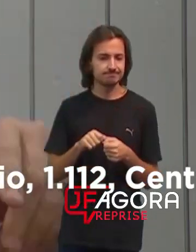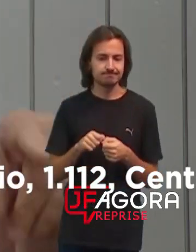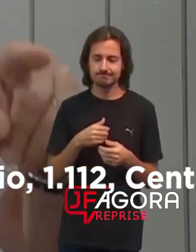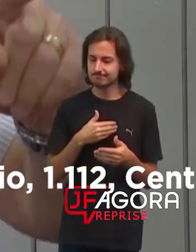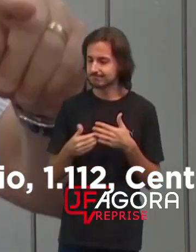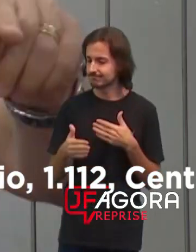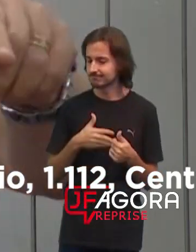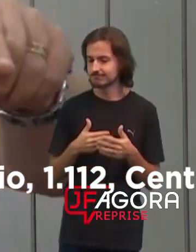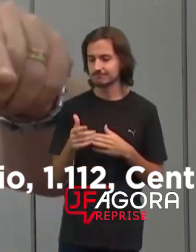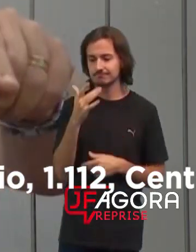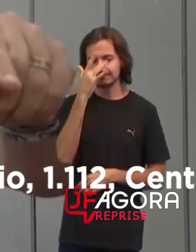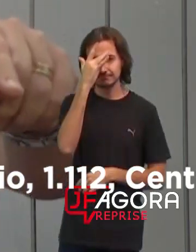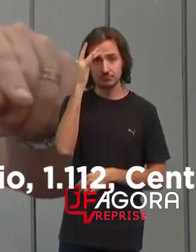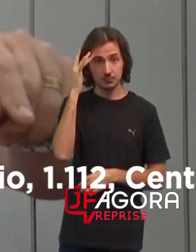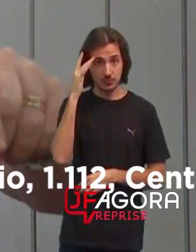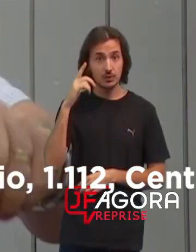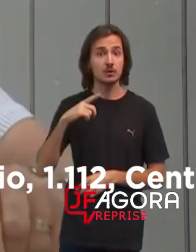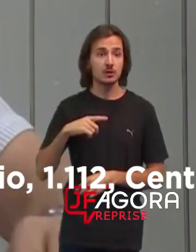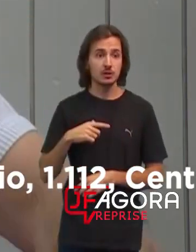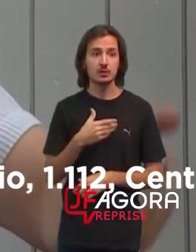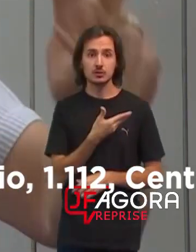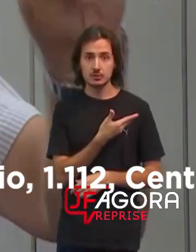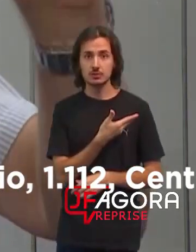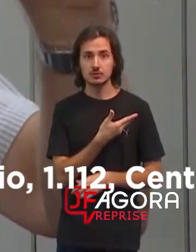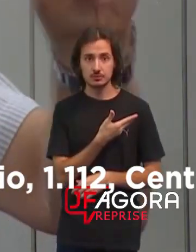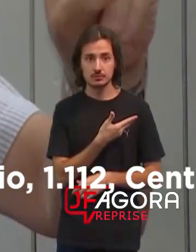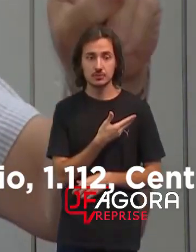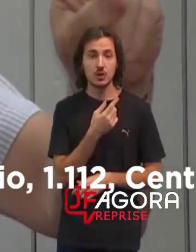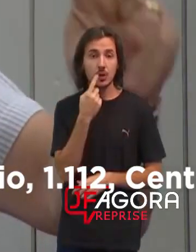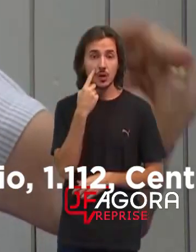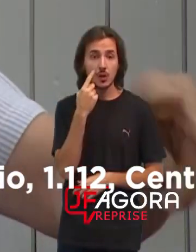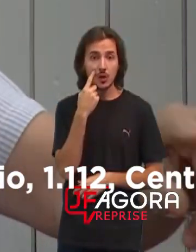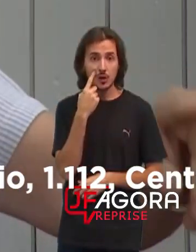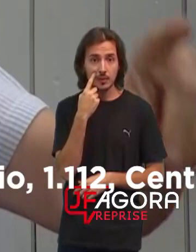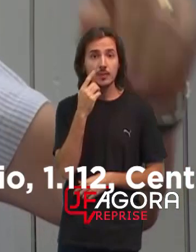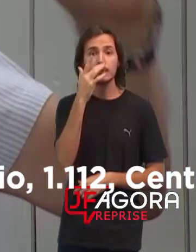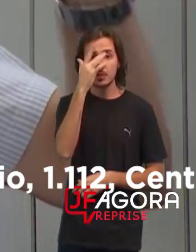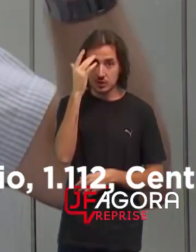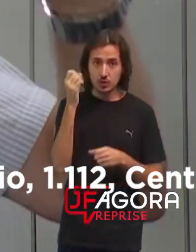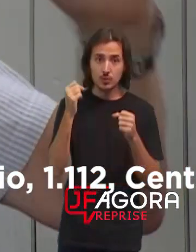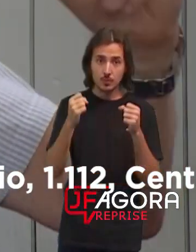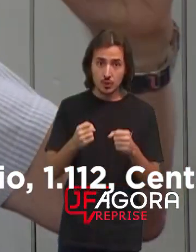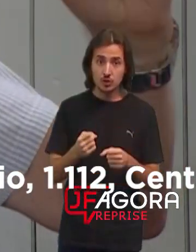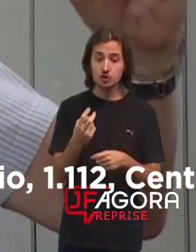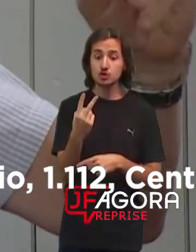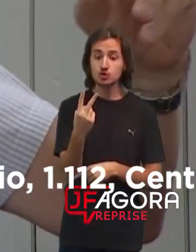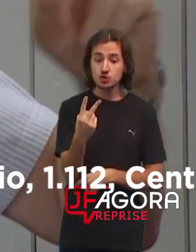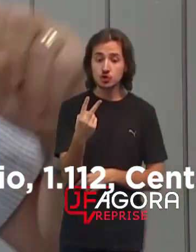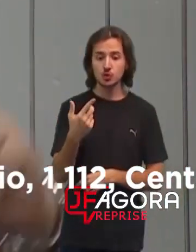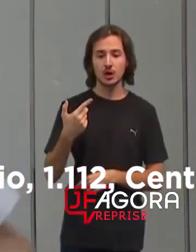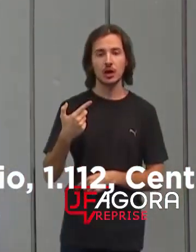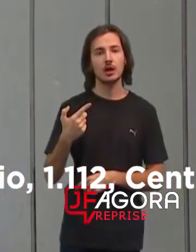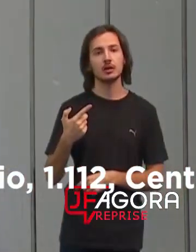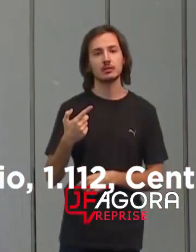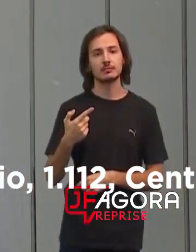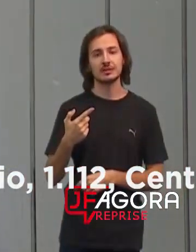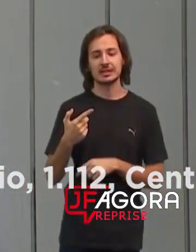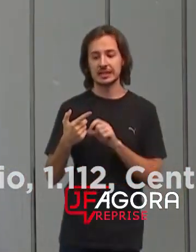sim. Está no decreto do governador, do presidente da República, duas armas com 50 munições para cada